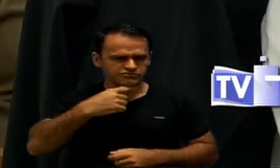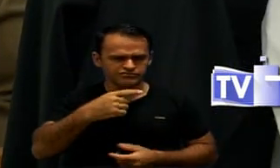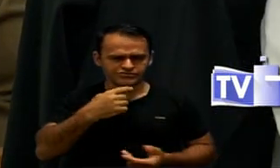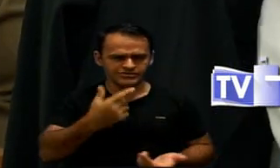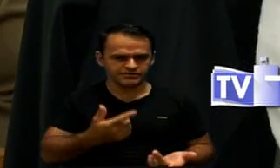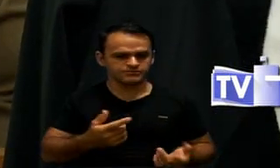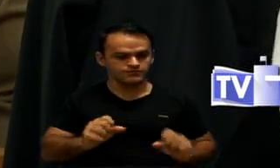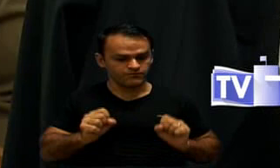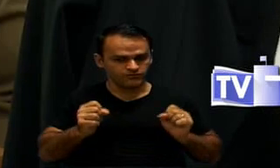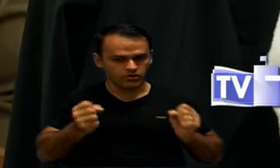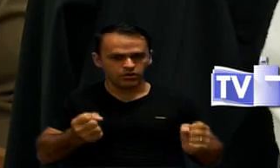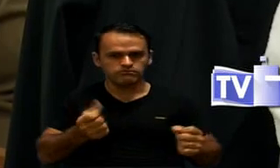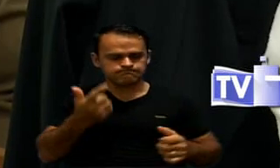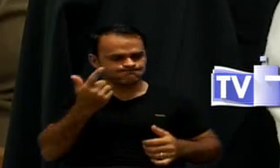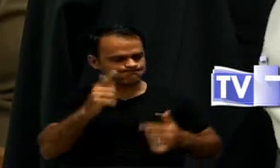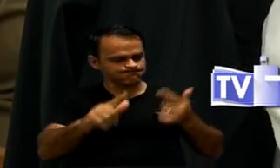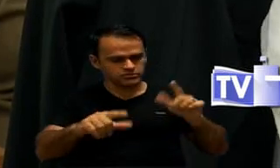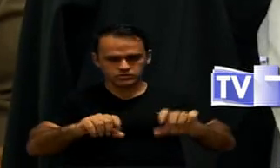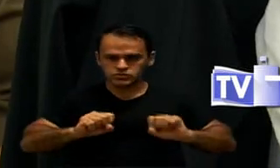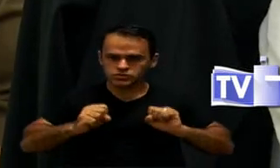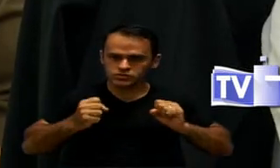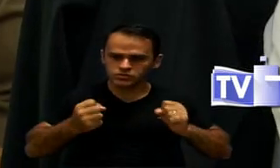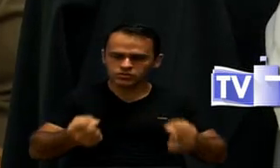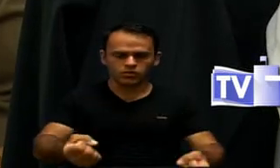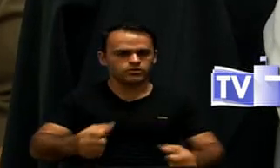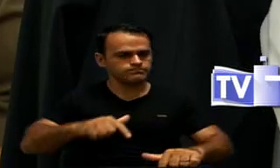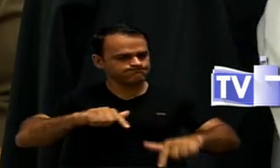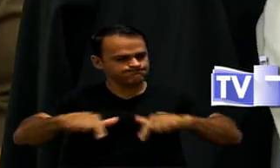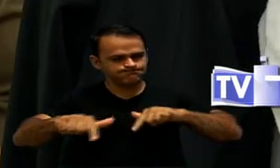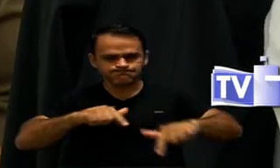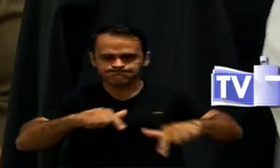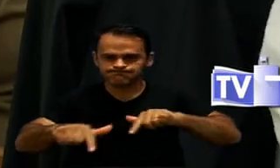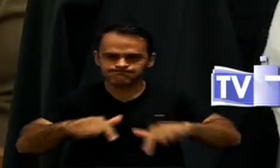Vamos trabalhar para isso, vamos atrás